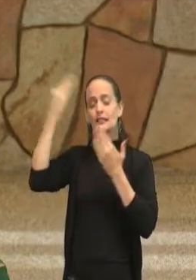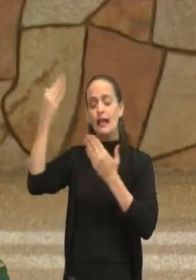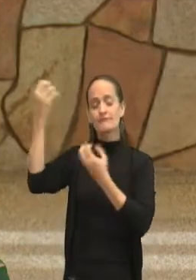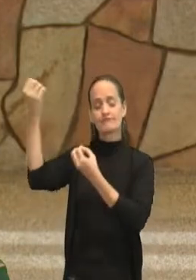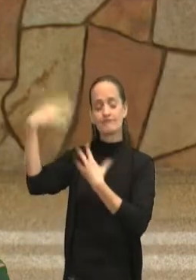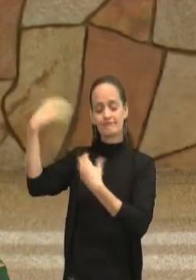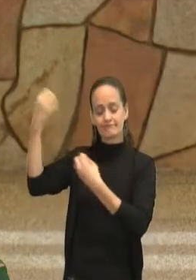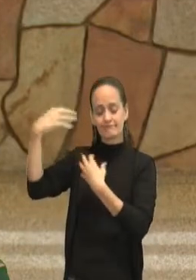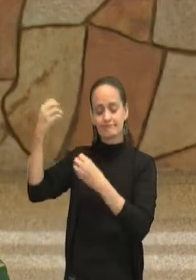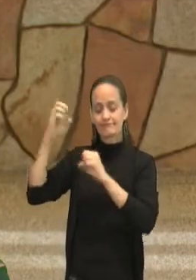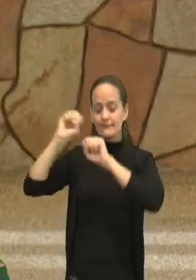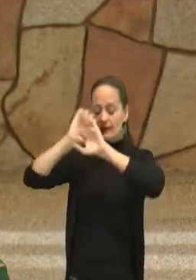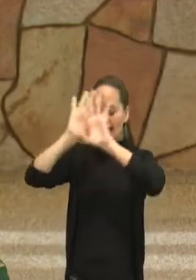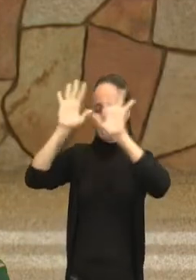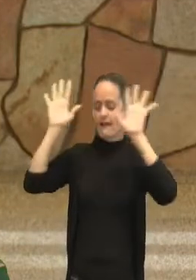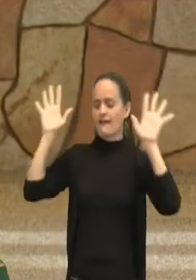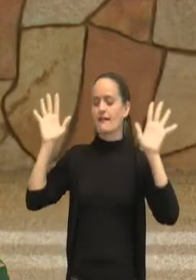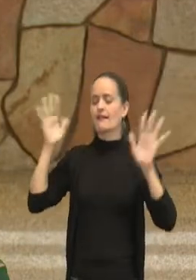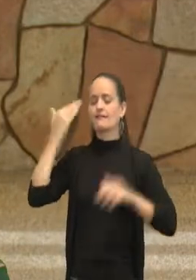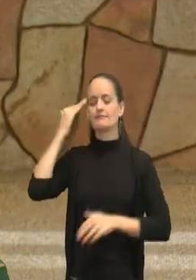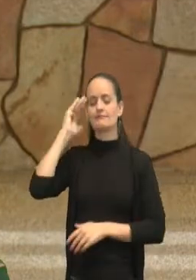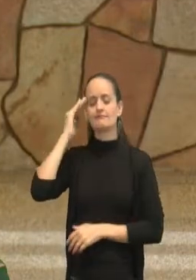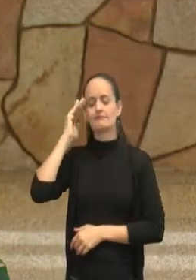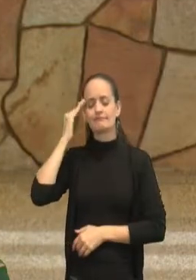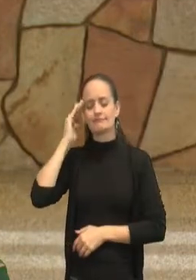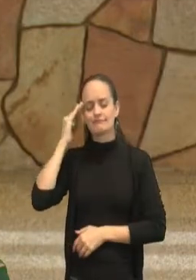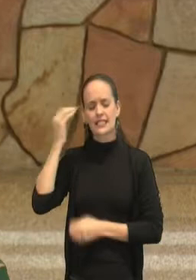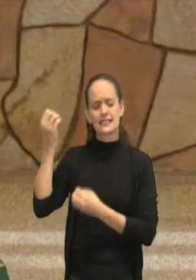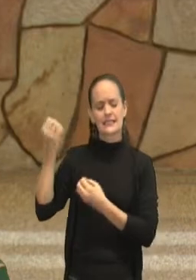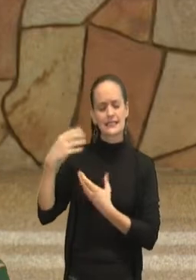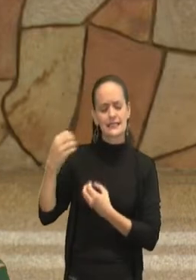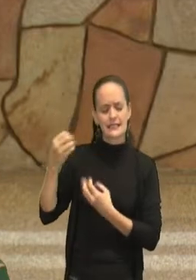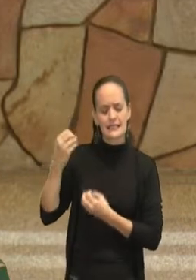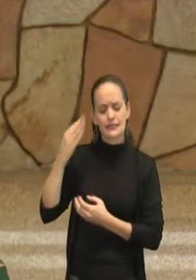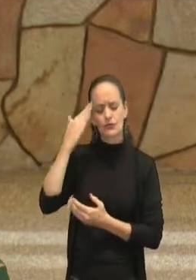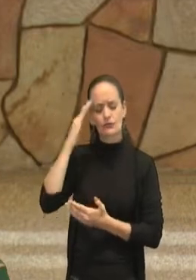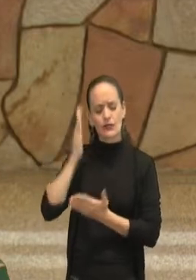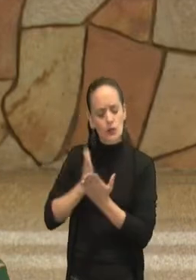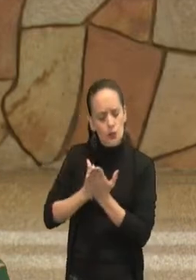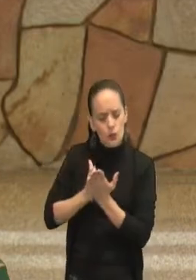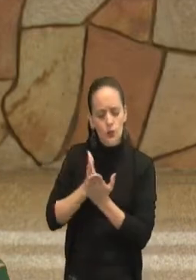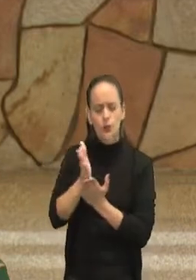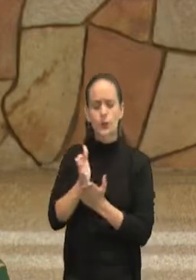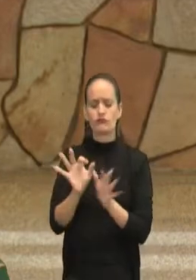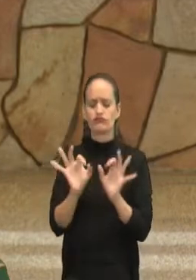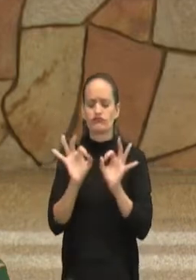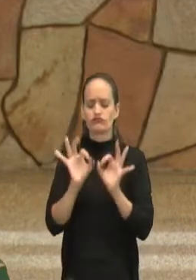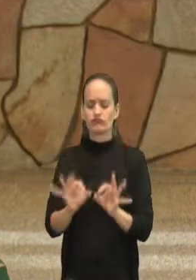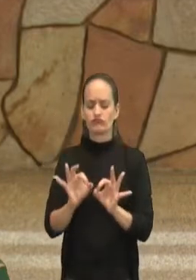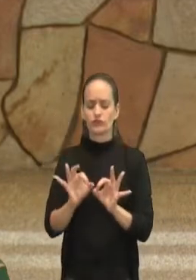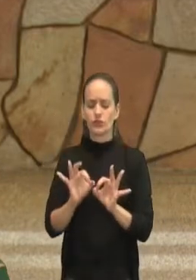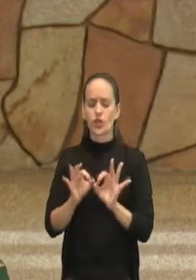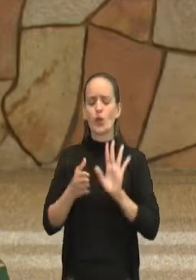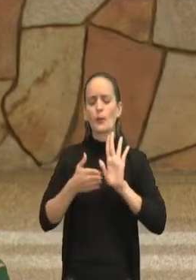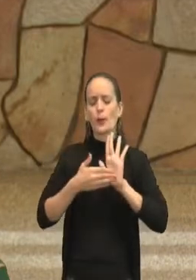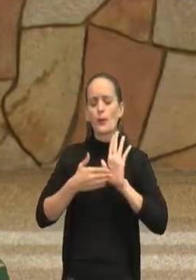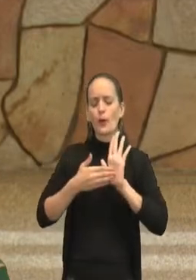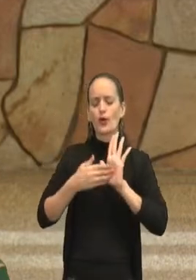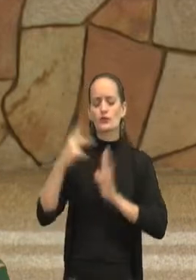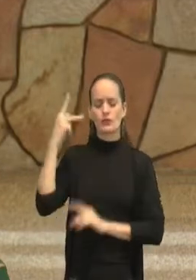palavra que nos esclarece, Tua palavra, Senhor, que nos ensina, que nos direciona dentro do Teu propósito para